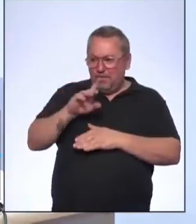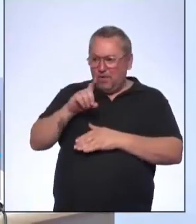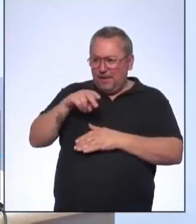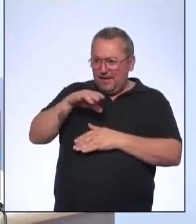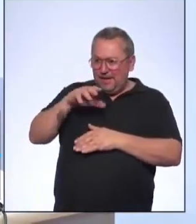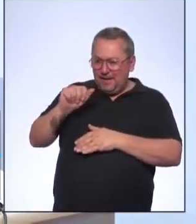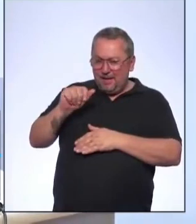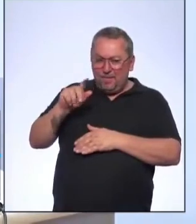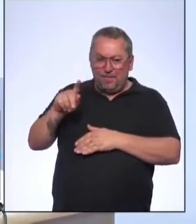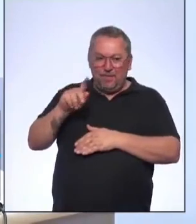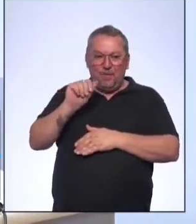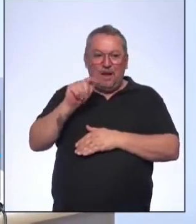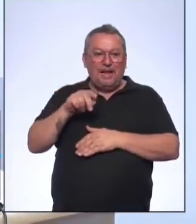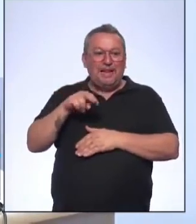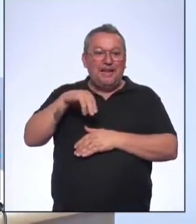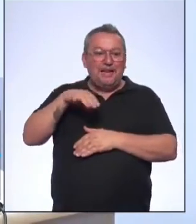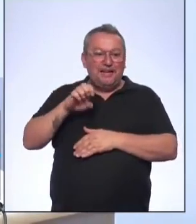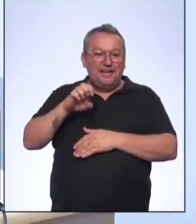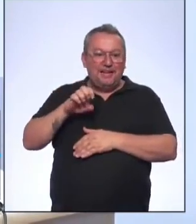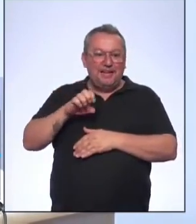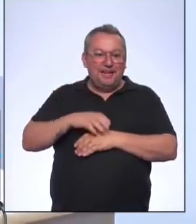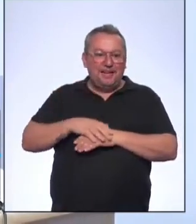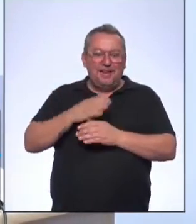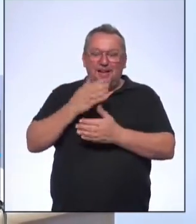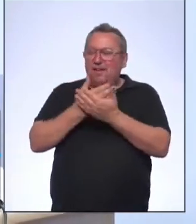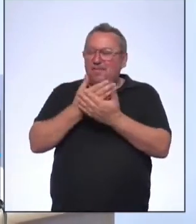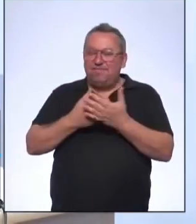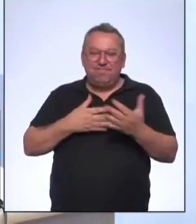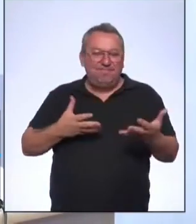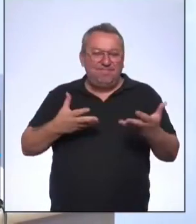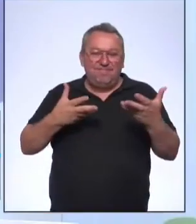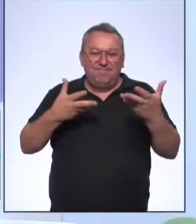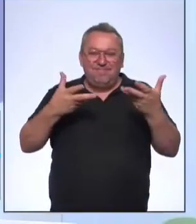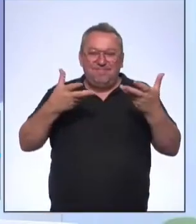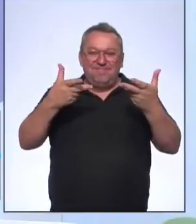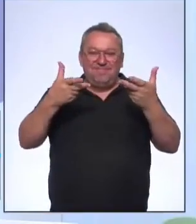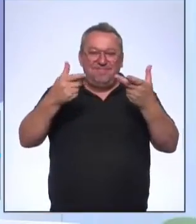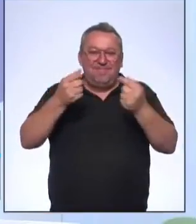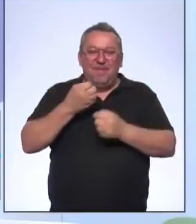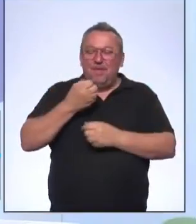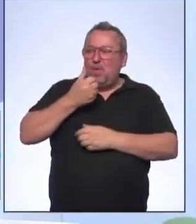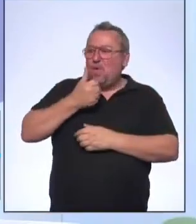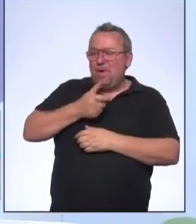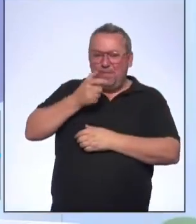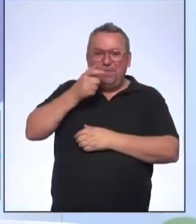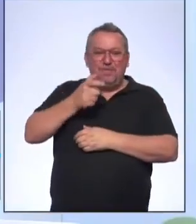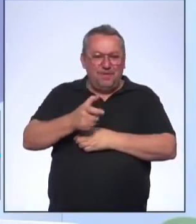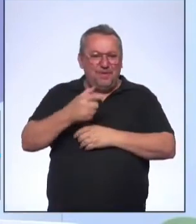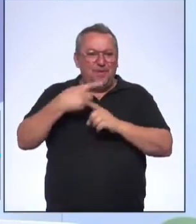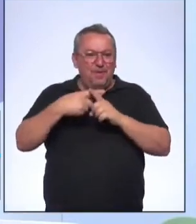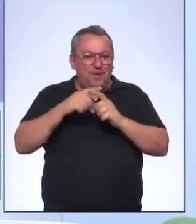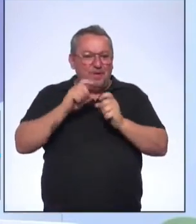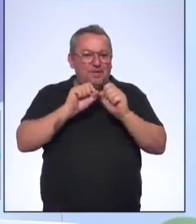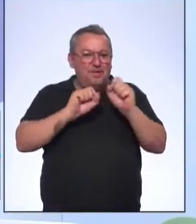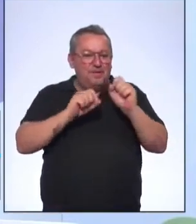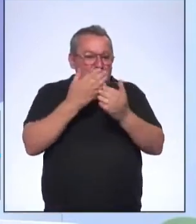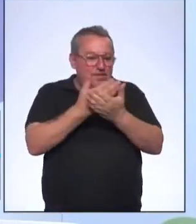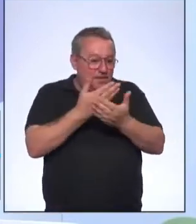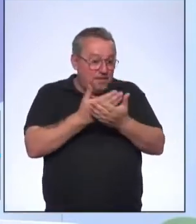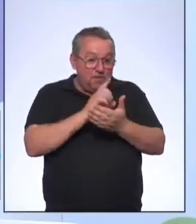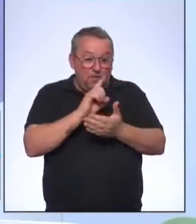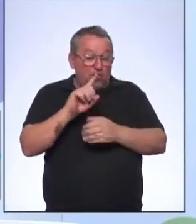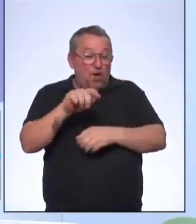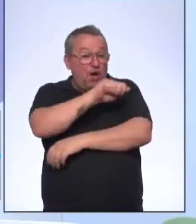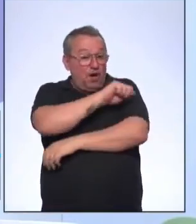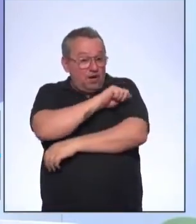professora Adriana escreveu para a gente no chat aqui, a aula está maravilhosa. Ai, como é bom ouvir isso, porque a gente faz justamente aula não só para o aluno,